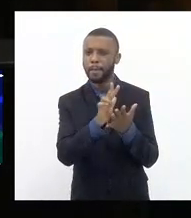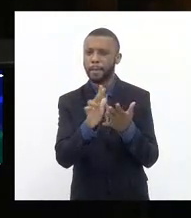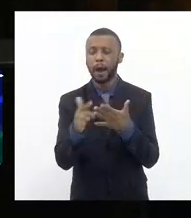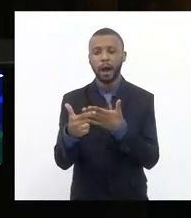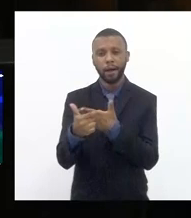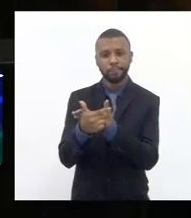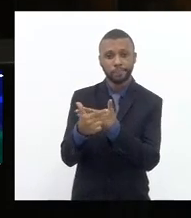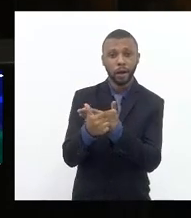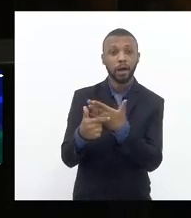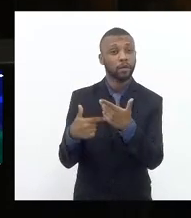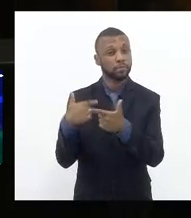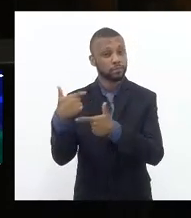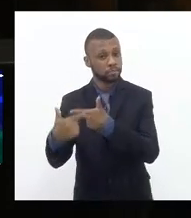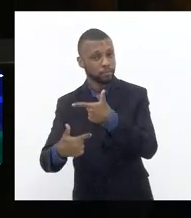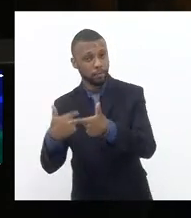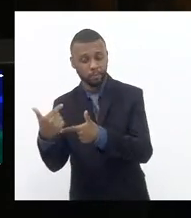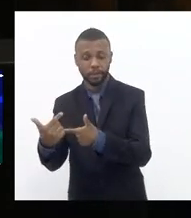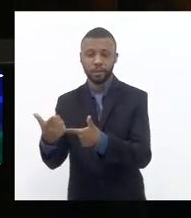tipo de ofício